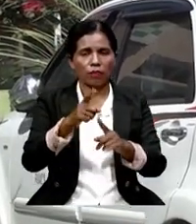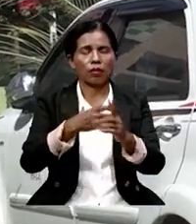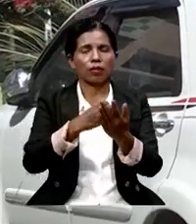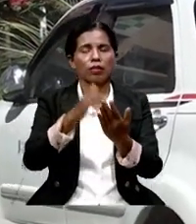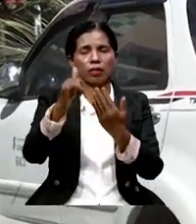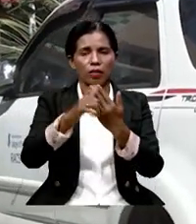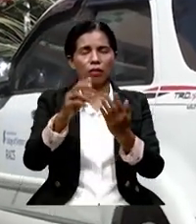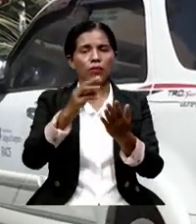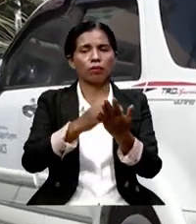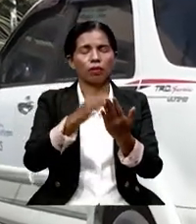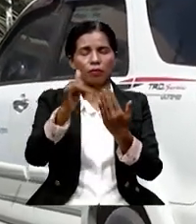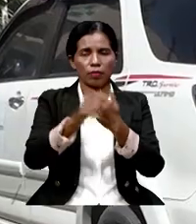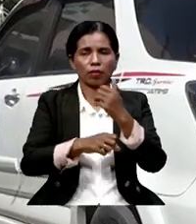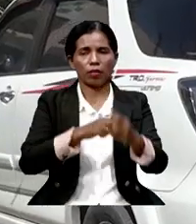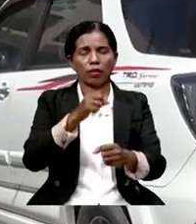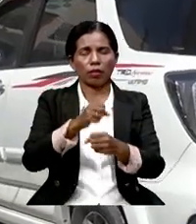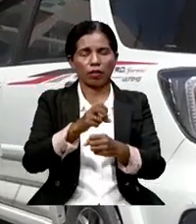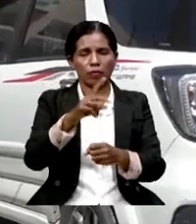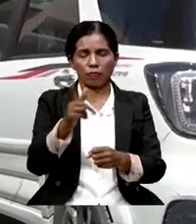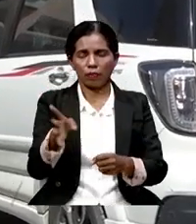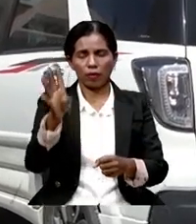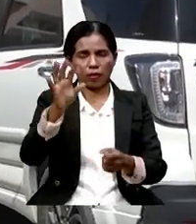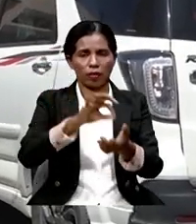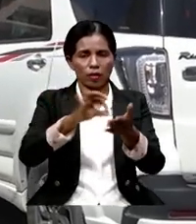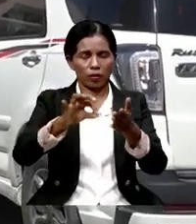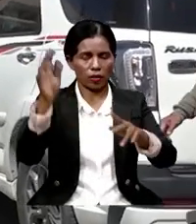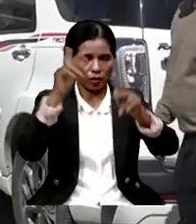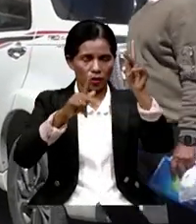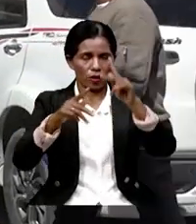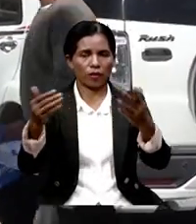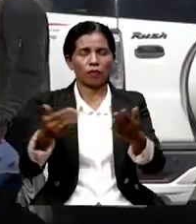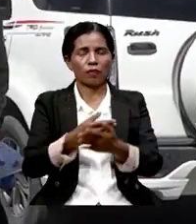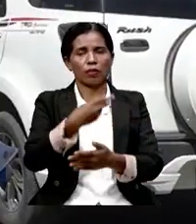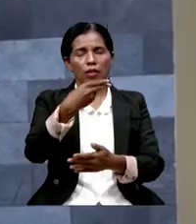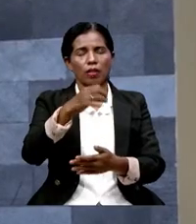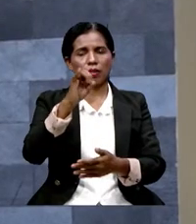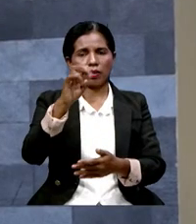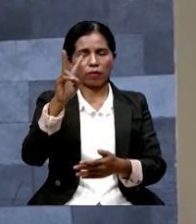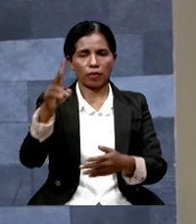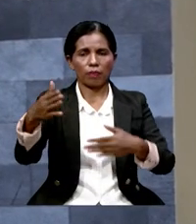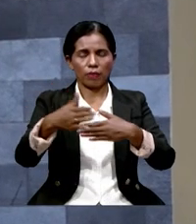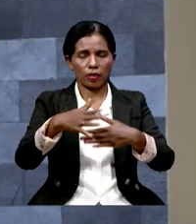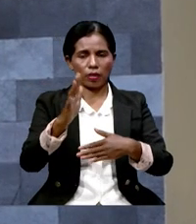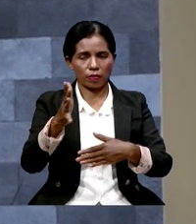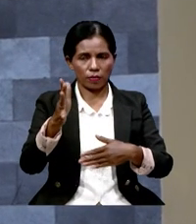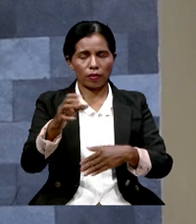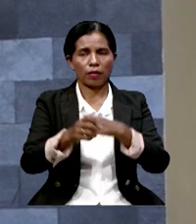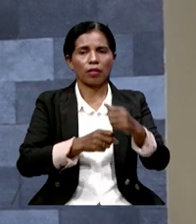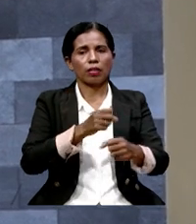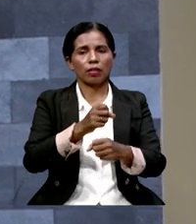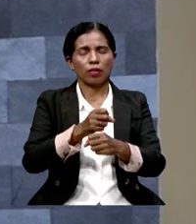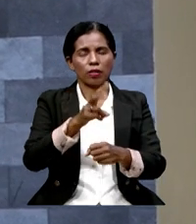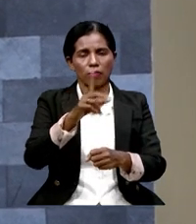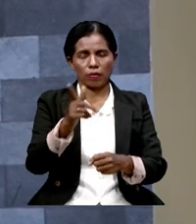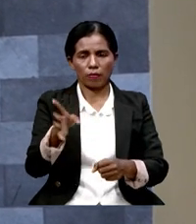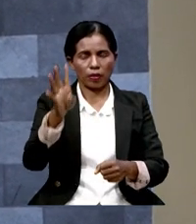to março tina rihun rua rua nulu resin hatne resista tan caso fong HIV besi clima nulo. Lunei ia tina rihun rua rua nulu